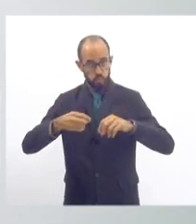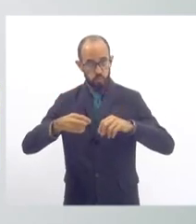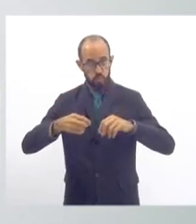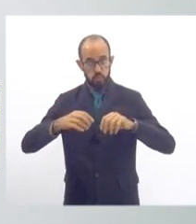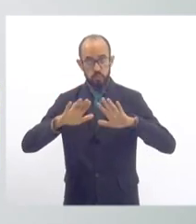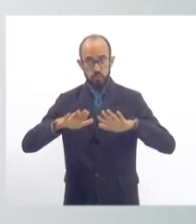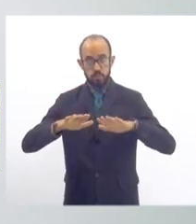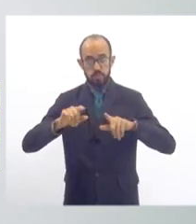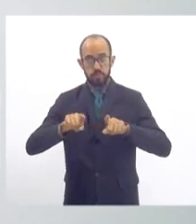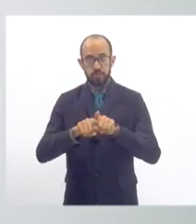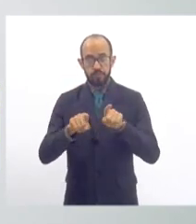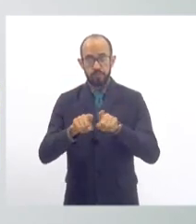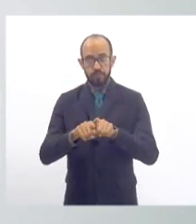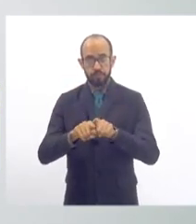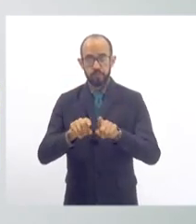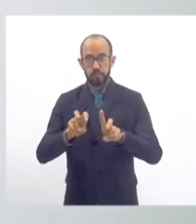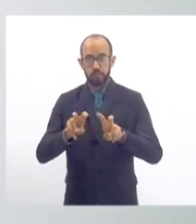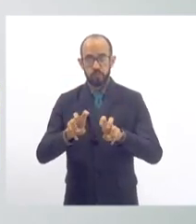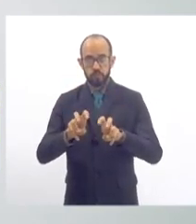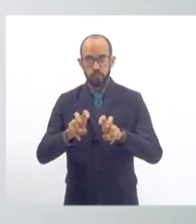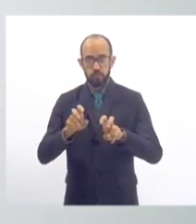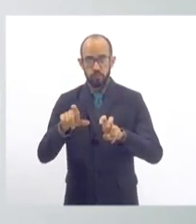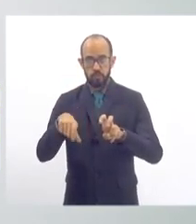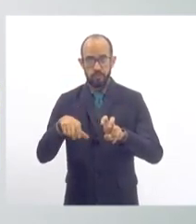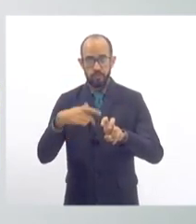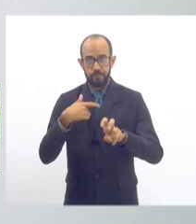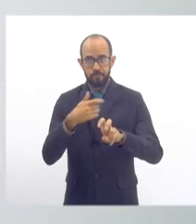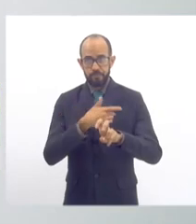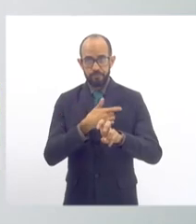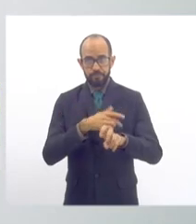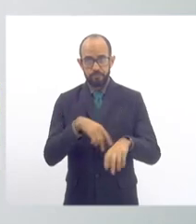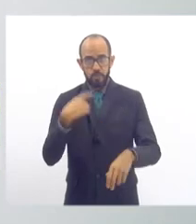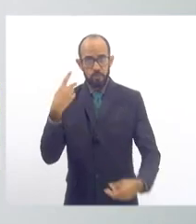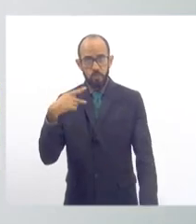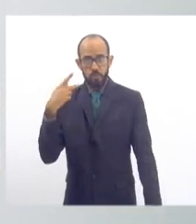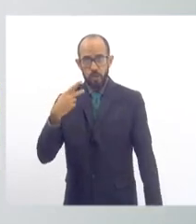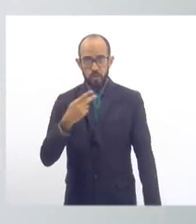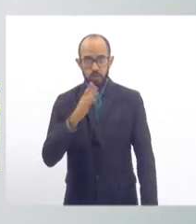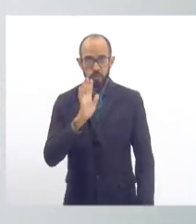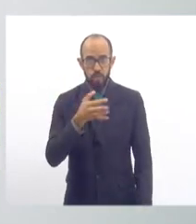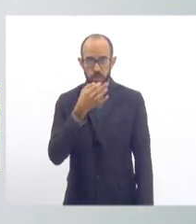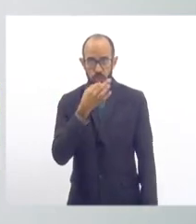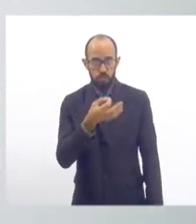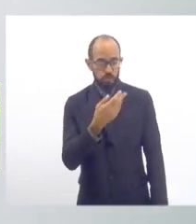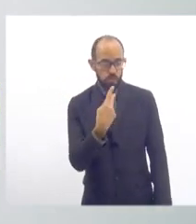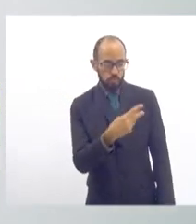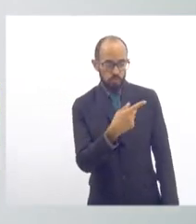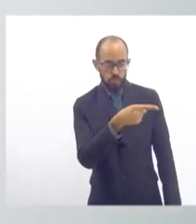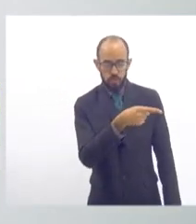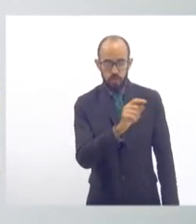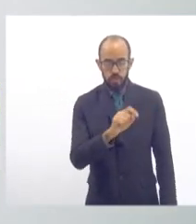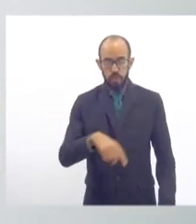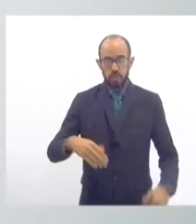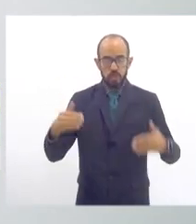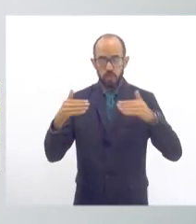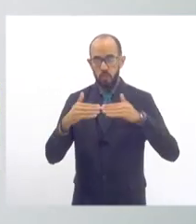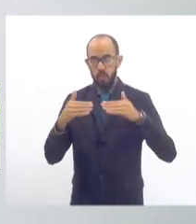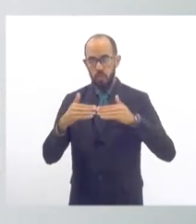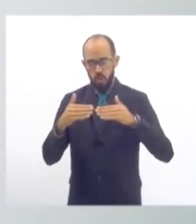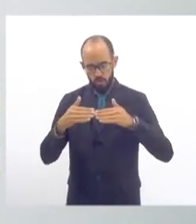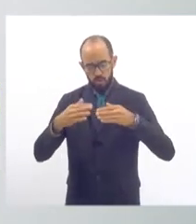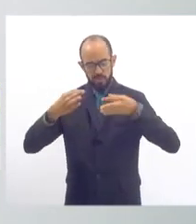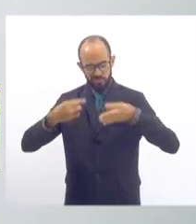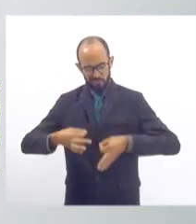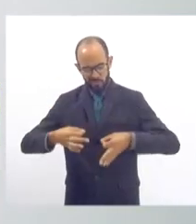em relação ao plano de saúde, o procurador já fez um parecer favorável, acho que é